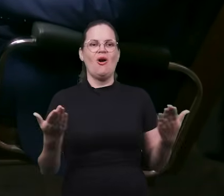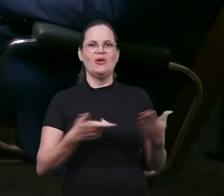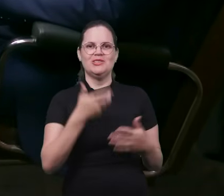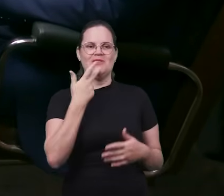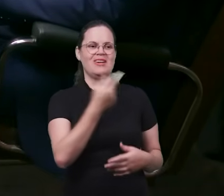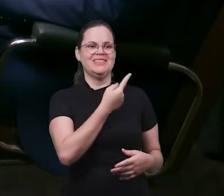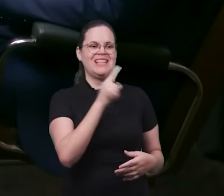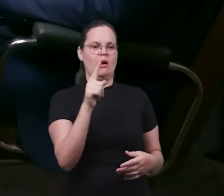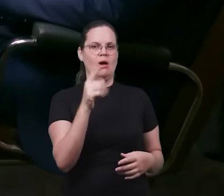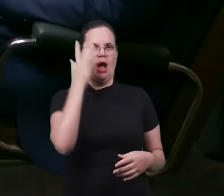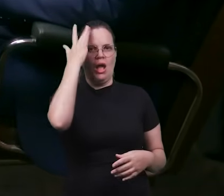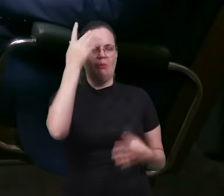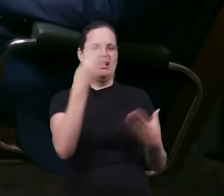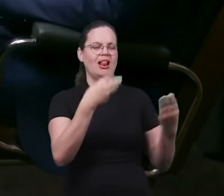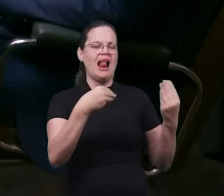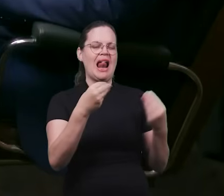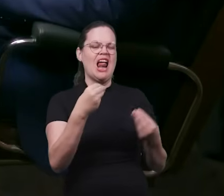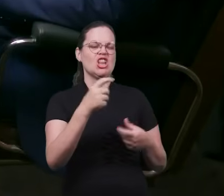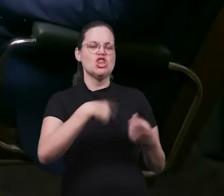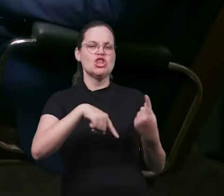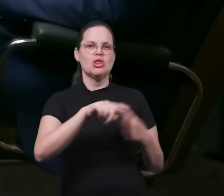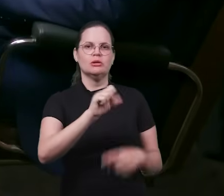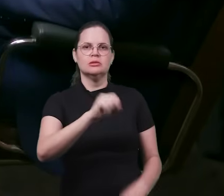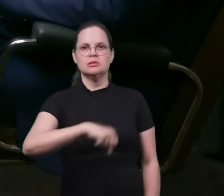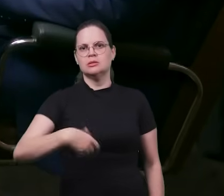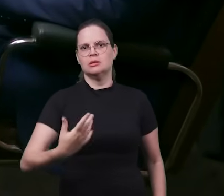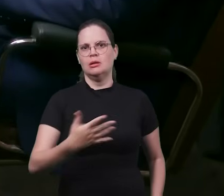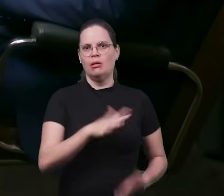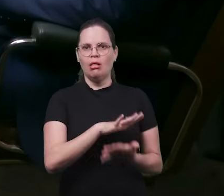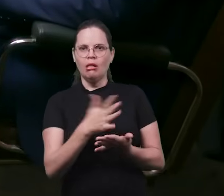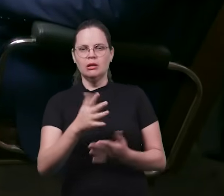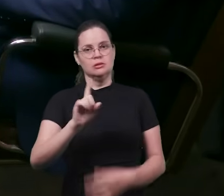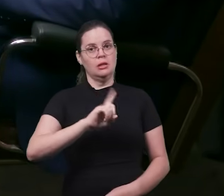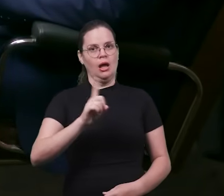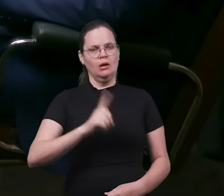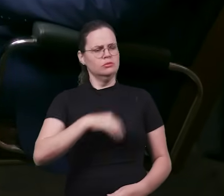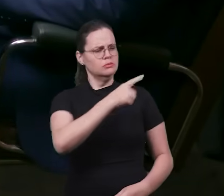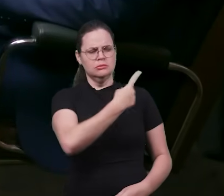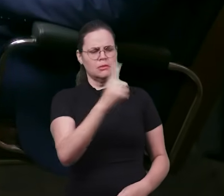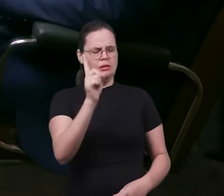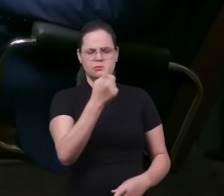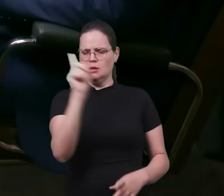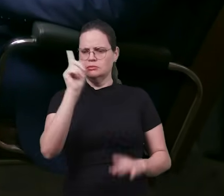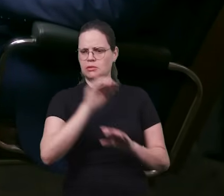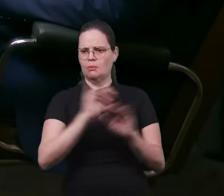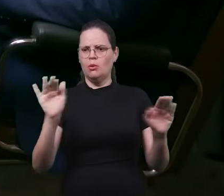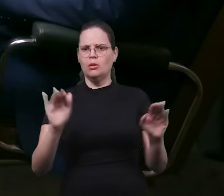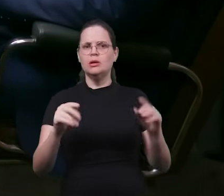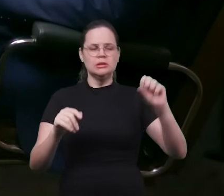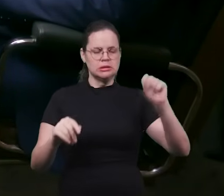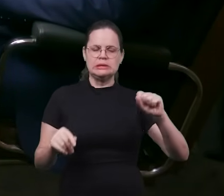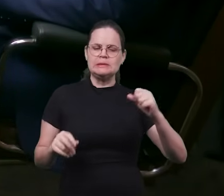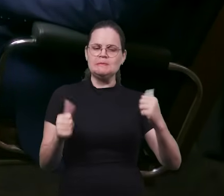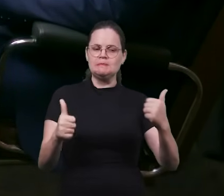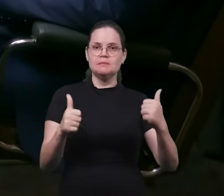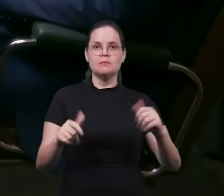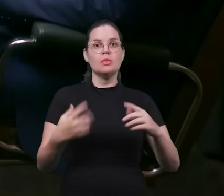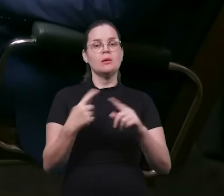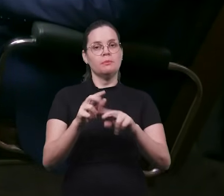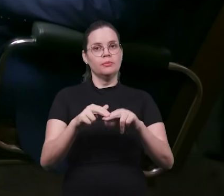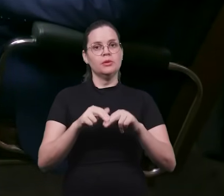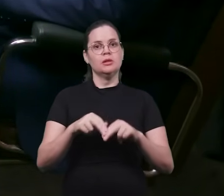jeito. A nossa vida, ela precisa ter uma constância. Por isso que Paulo fala aos Coríntios, né?